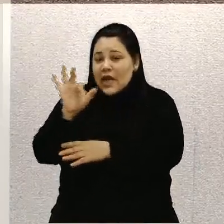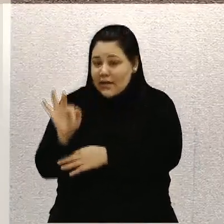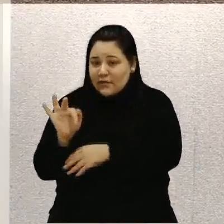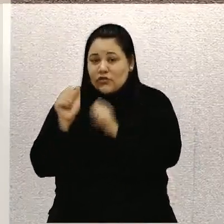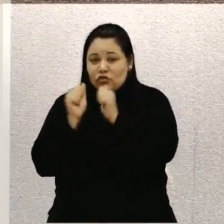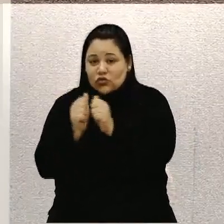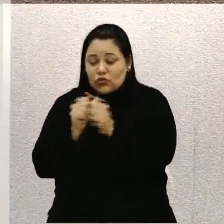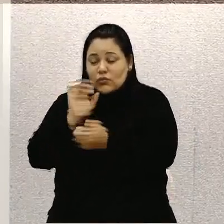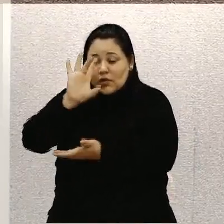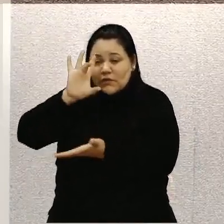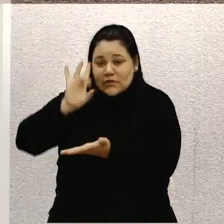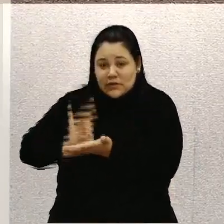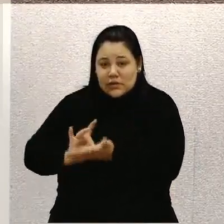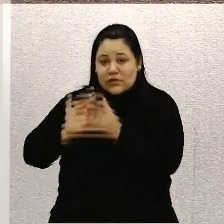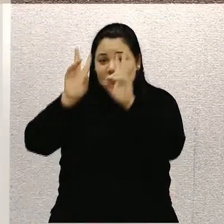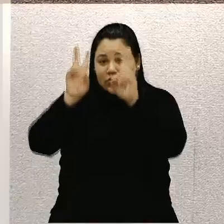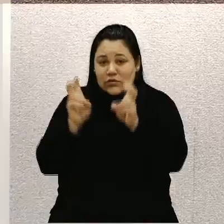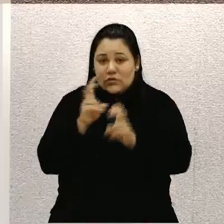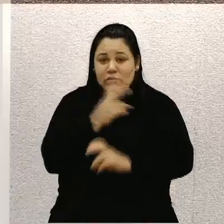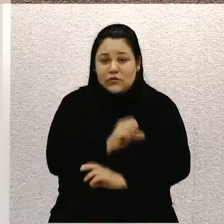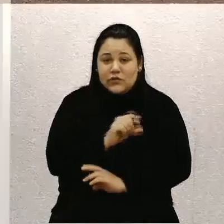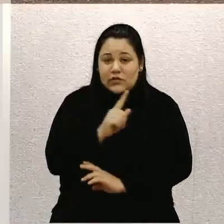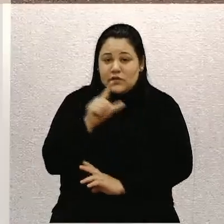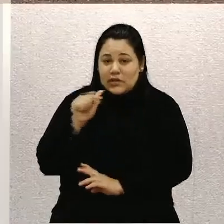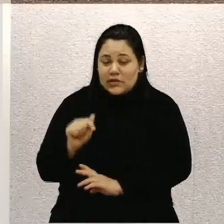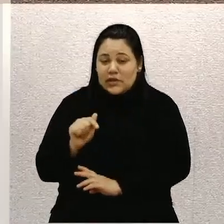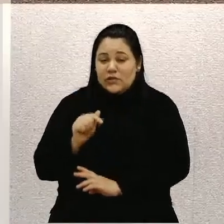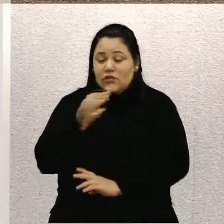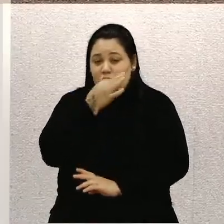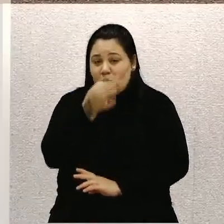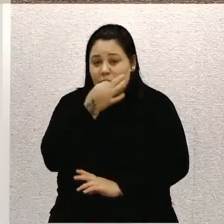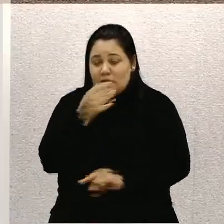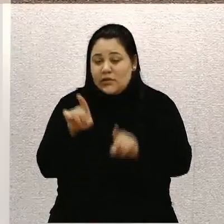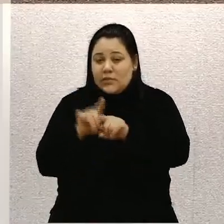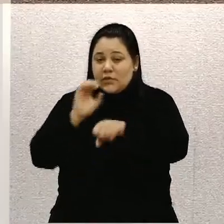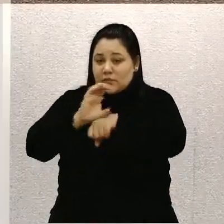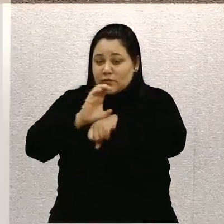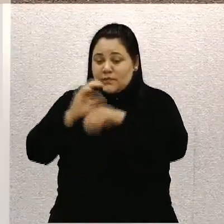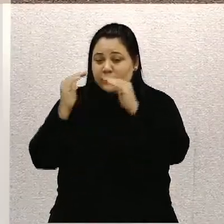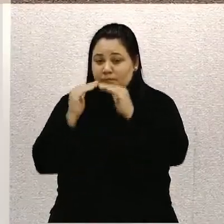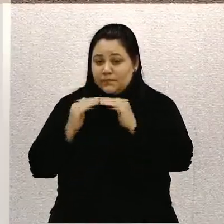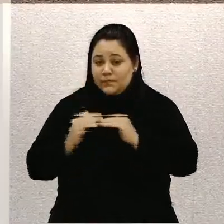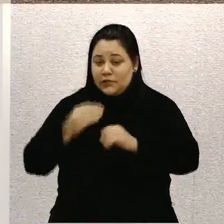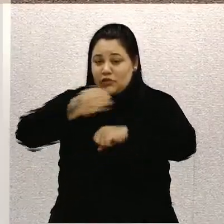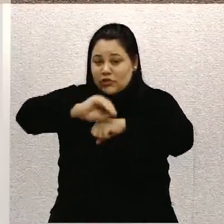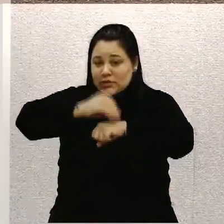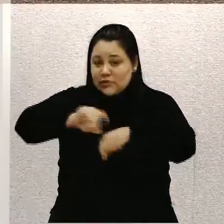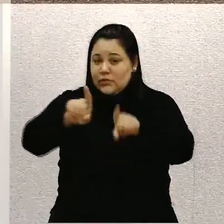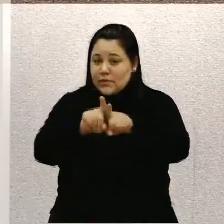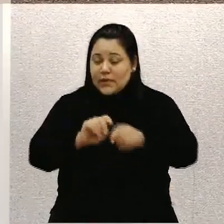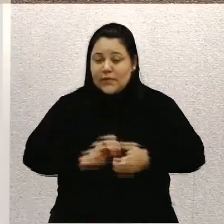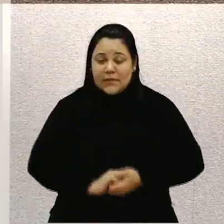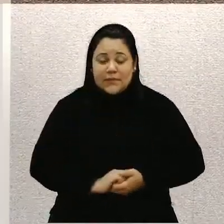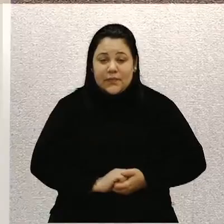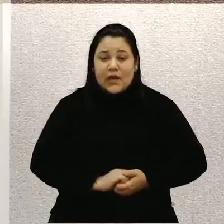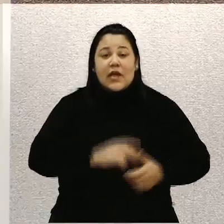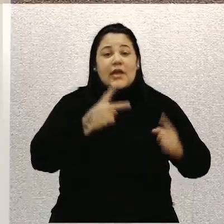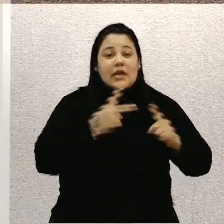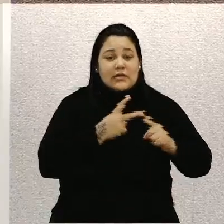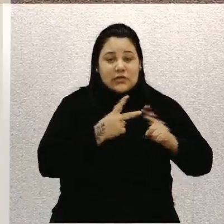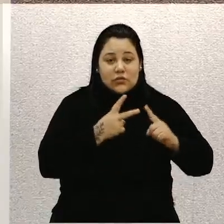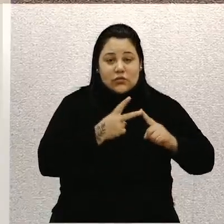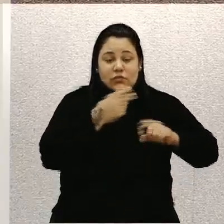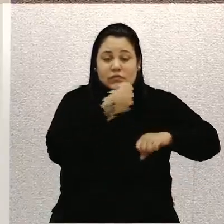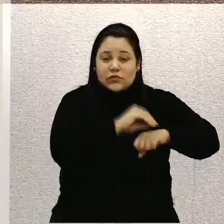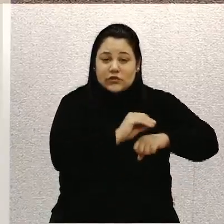à fixação do tema 917, sendo possível opinar pela constitucionalidade da proposição. Enquanto a segunda linha de posicionamento